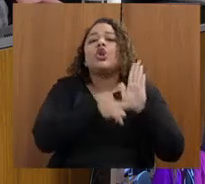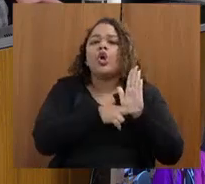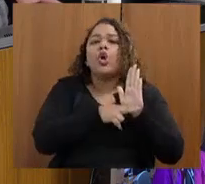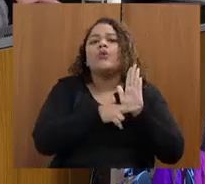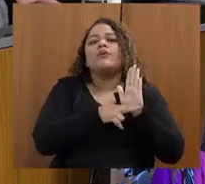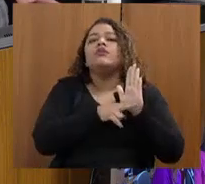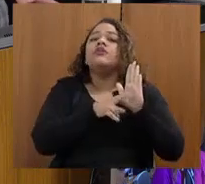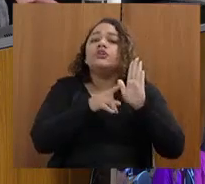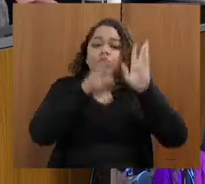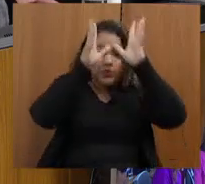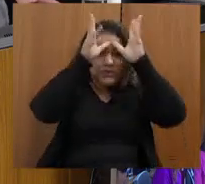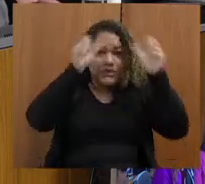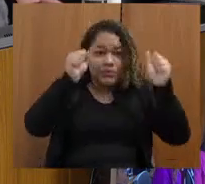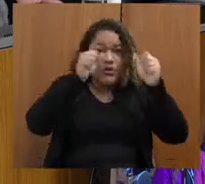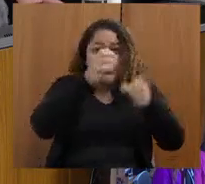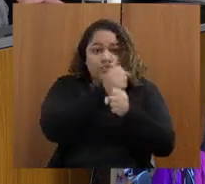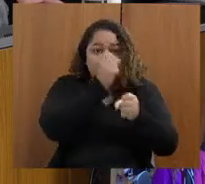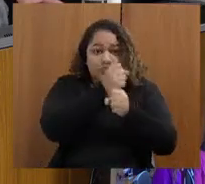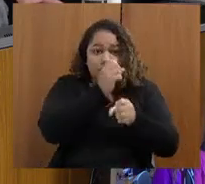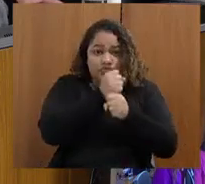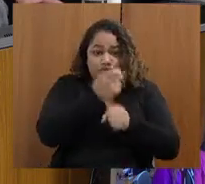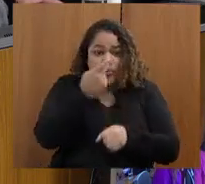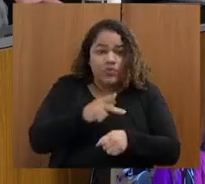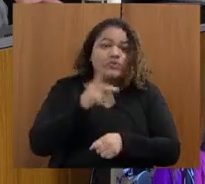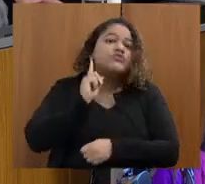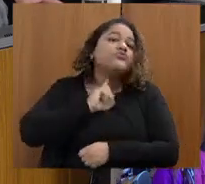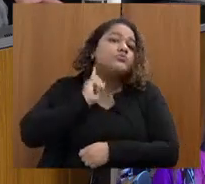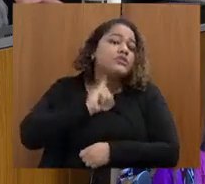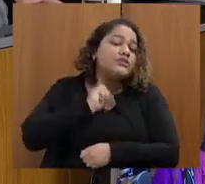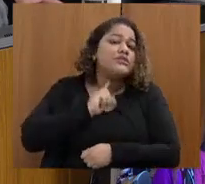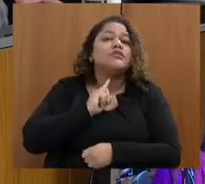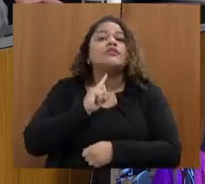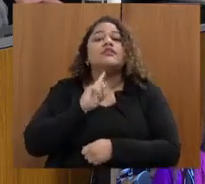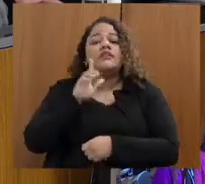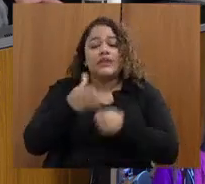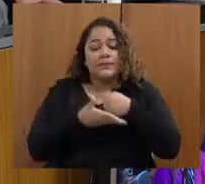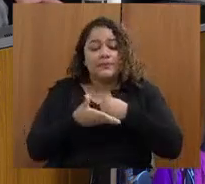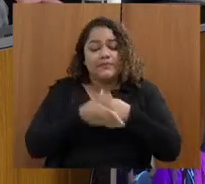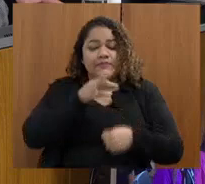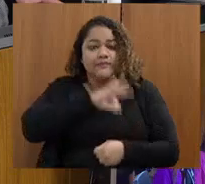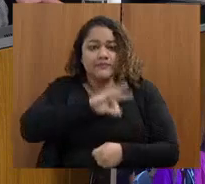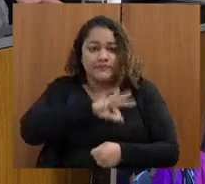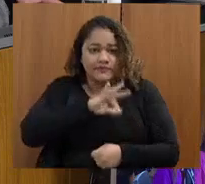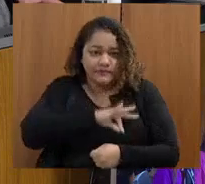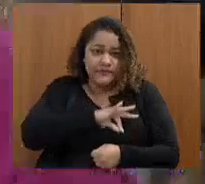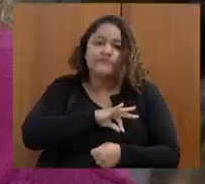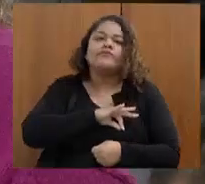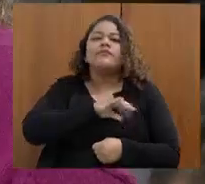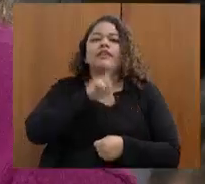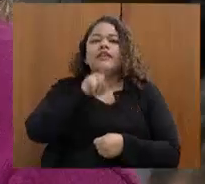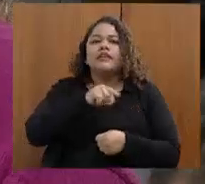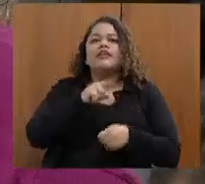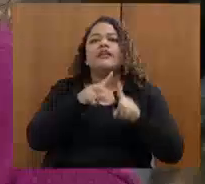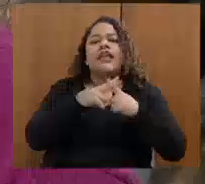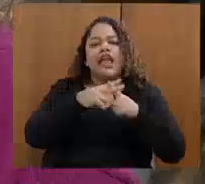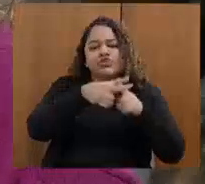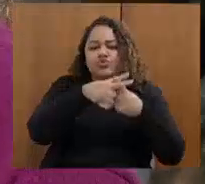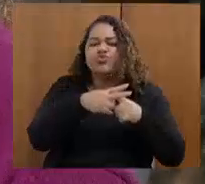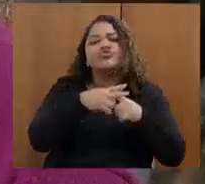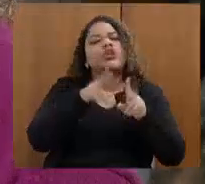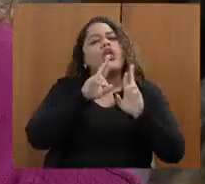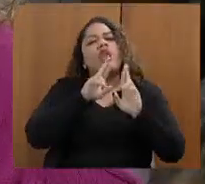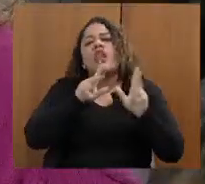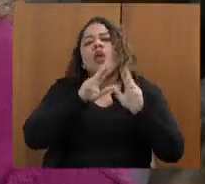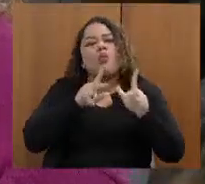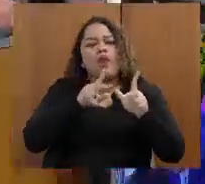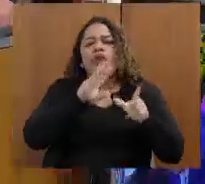que determina que o piso salarial e os seus reajustes não se enquadram nos limites da lei de responsabilidade fiscal eu tô pedindo a impressão ali vou